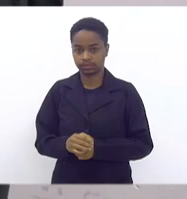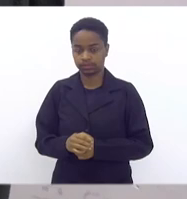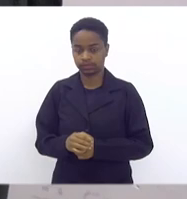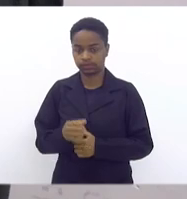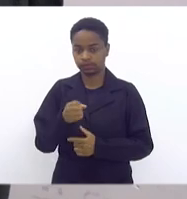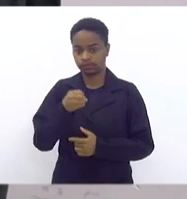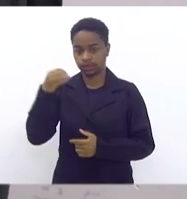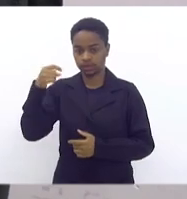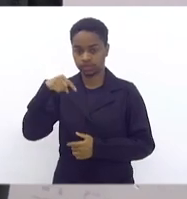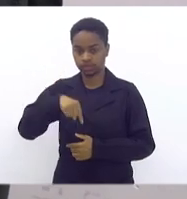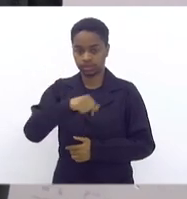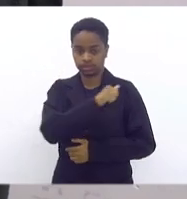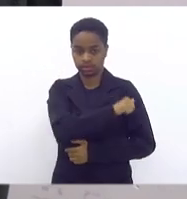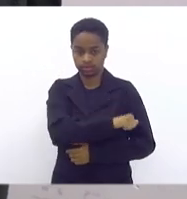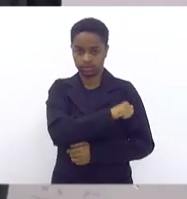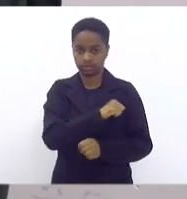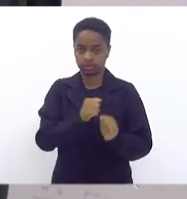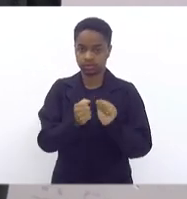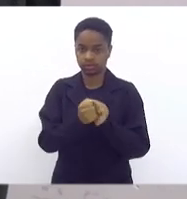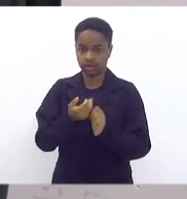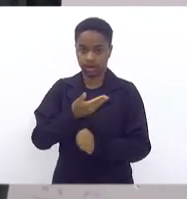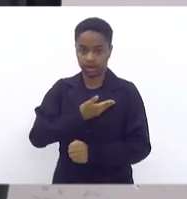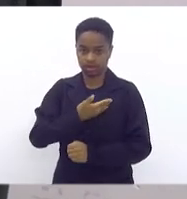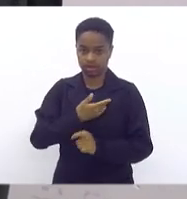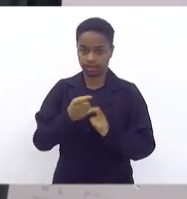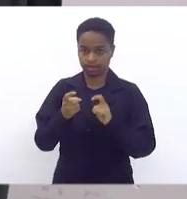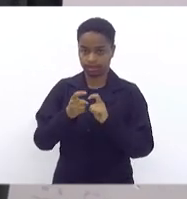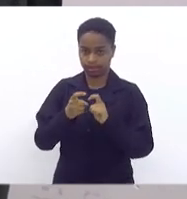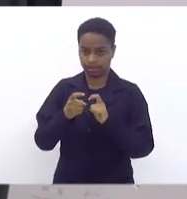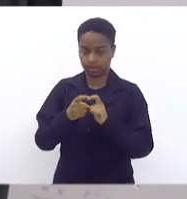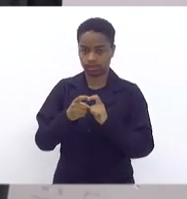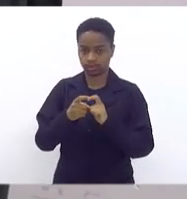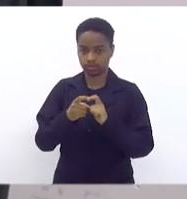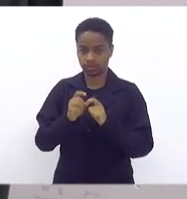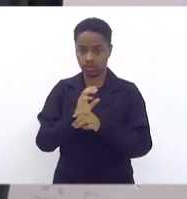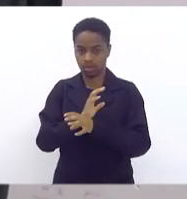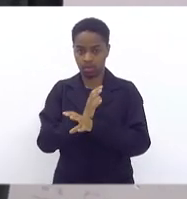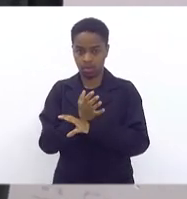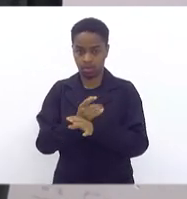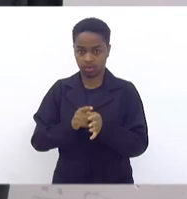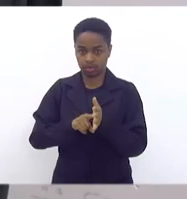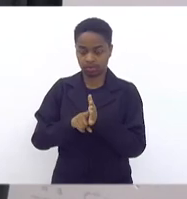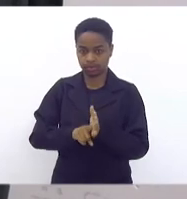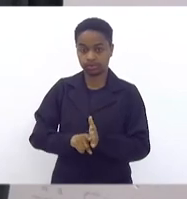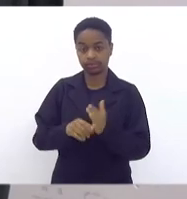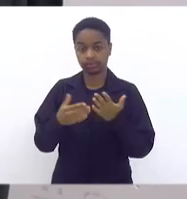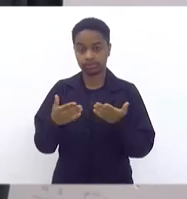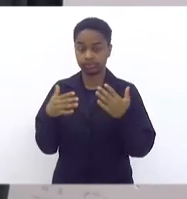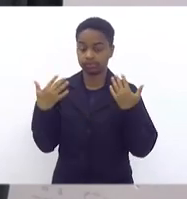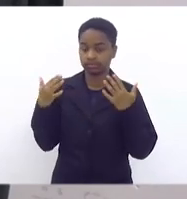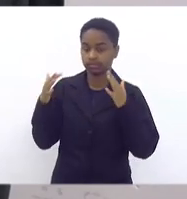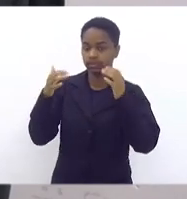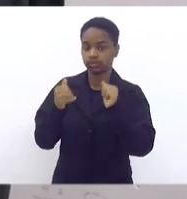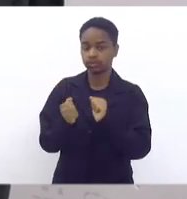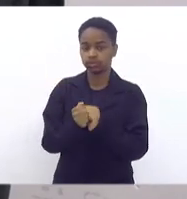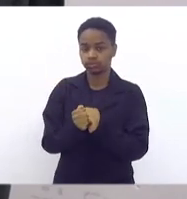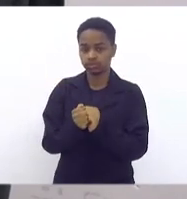Janeiro com outros amigos médicos ortopedistas e quando se confraternizavam